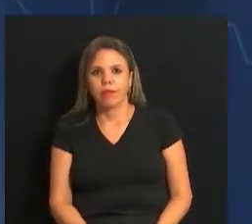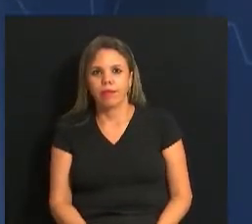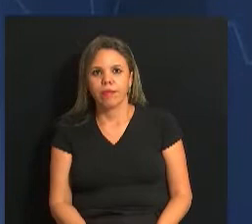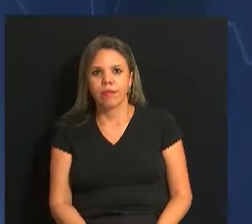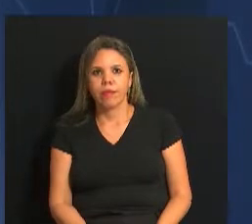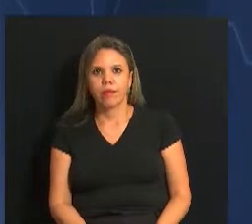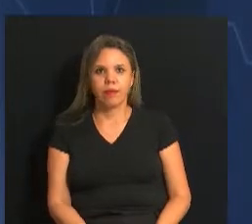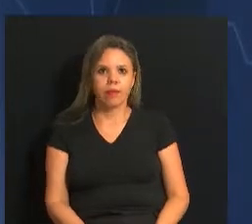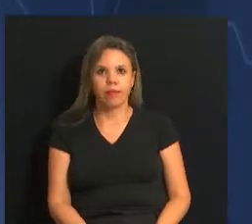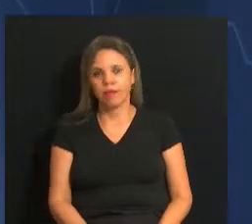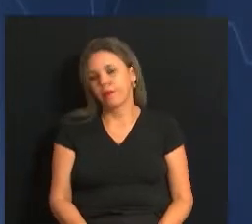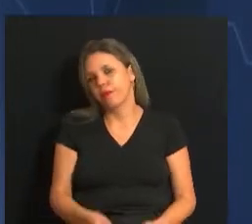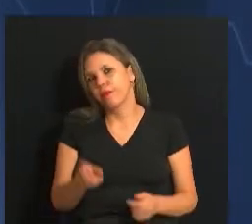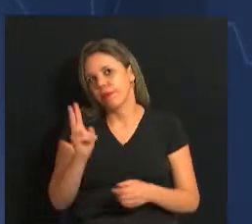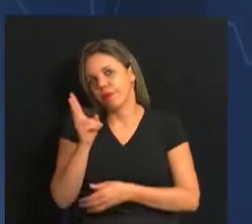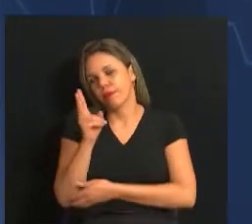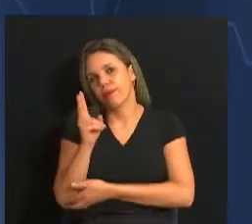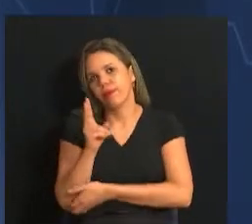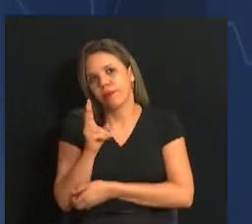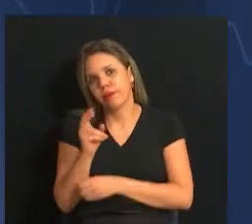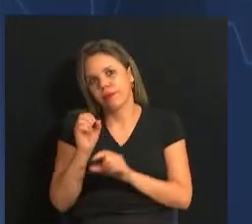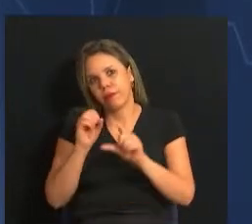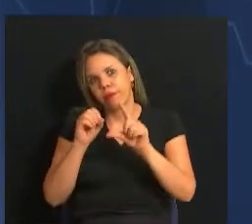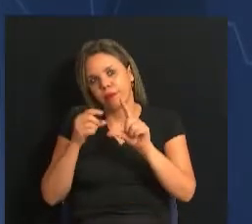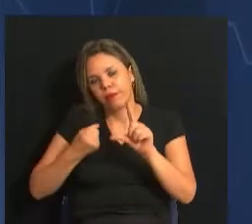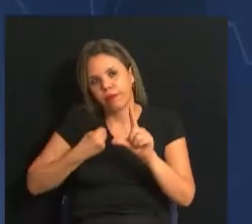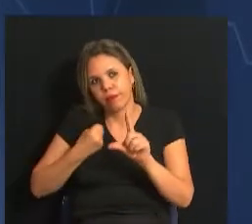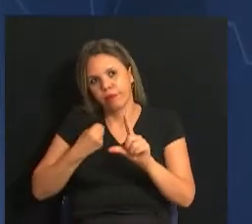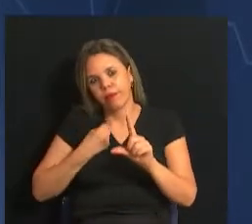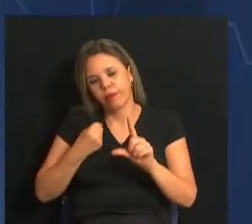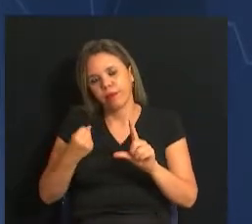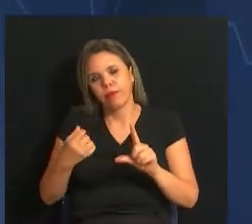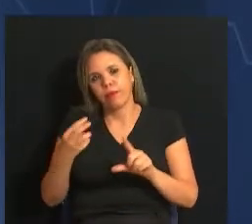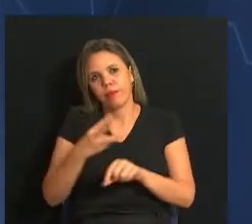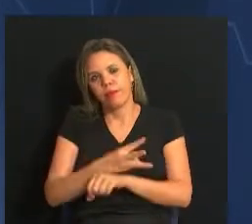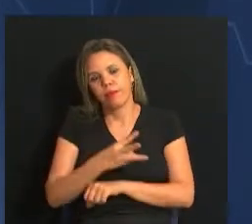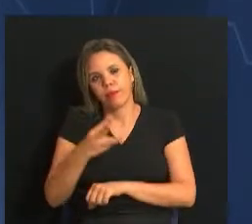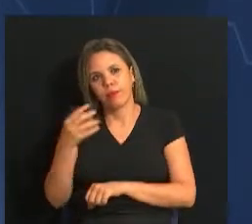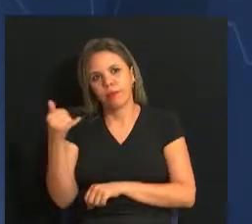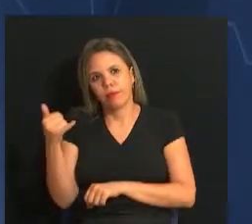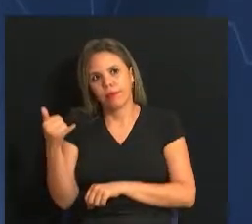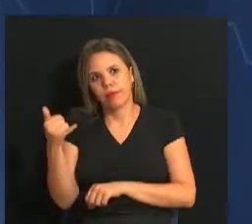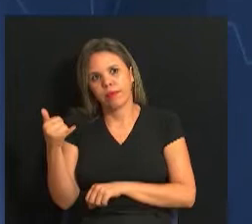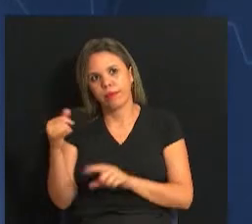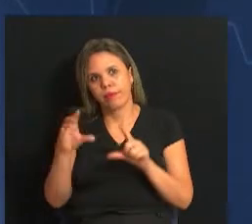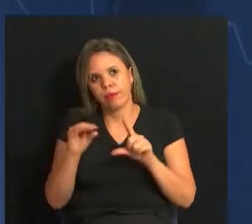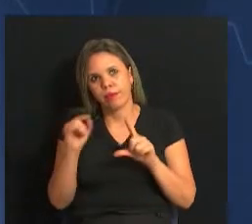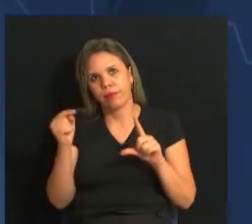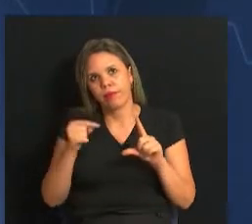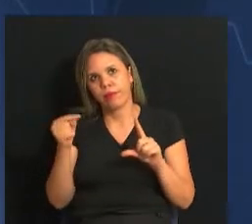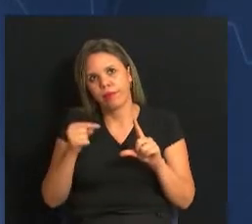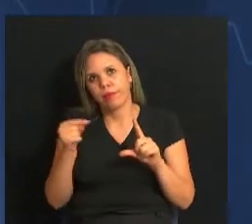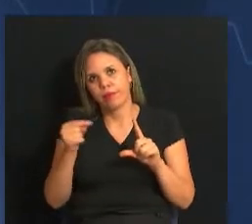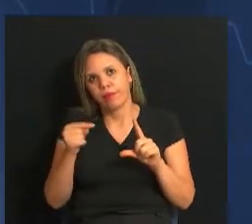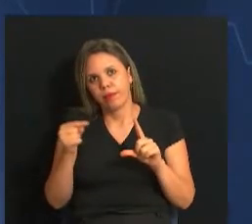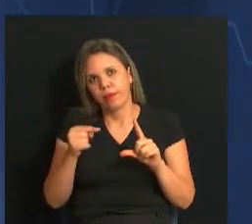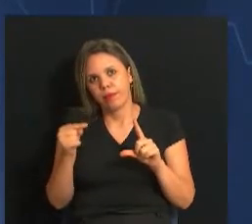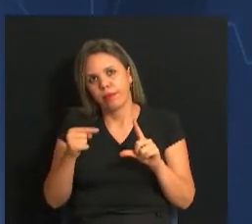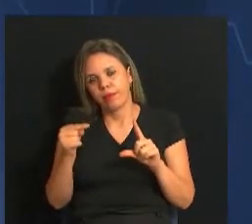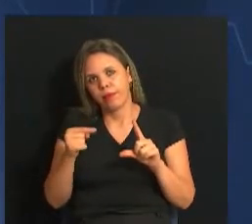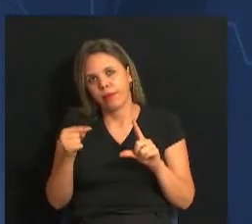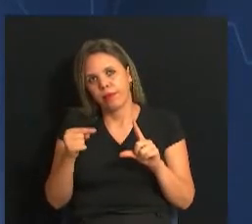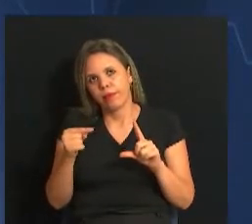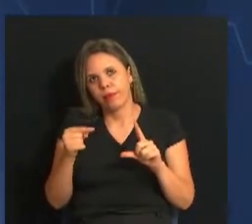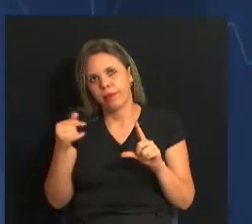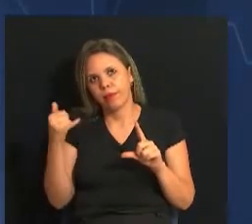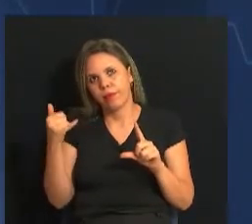978293776. Lembrando sempre, apareceu o número do WhatsApp aí na sua tela, do lado, olha só, tô apontando para ele. Tem o QR Code, então pegue